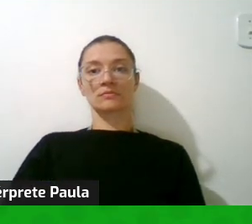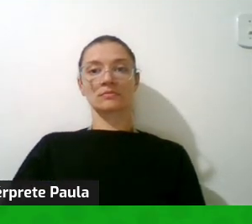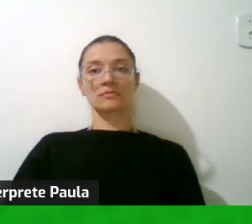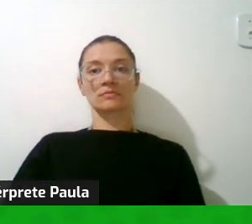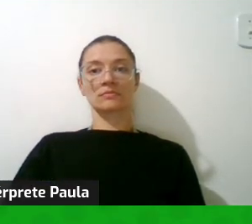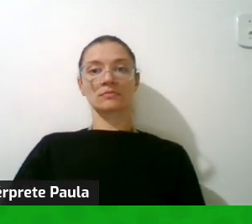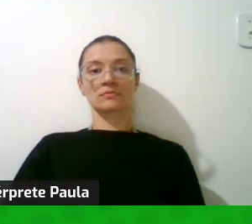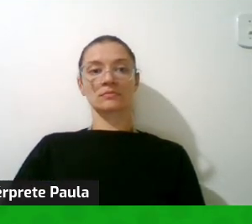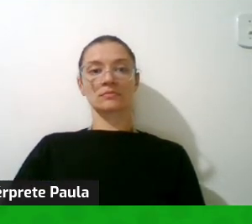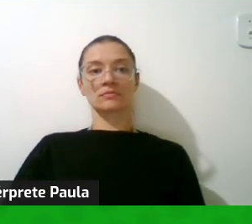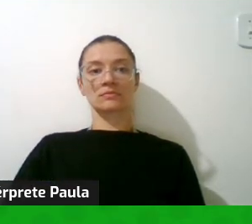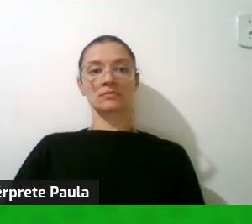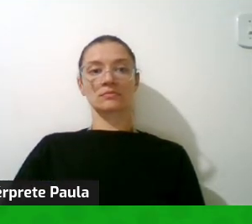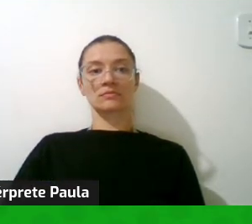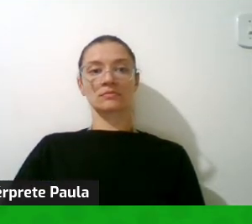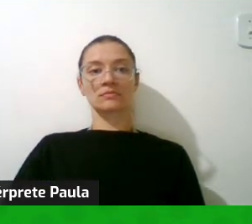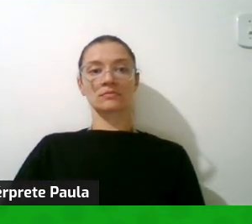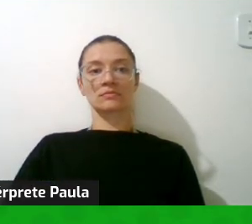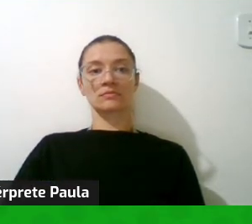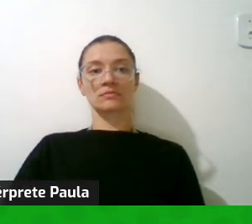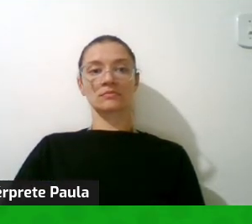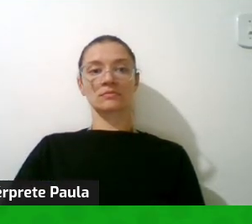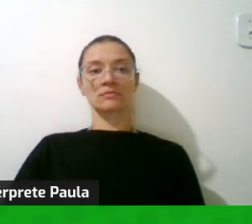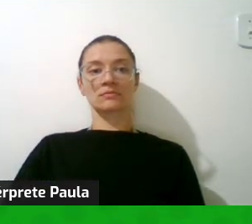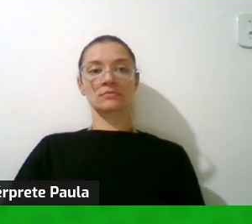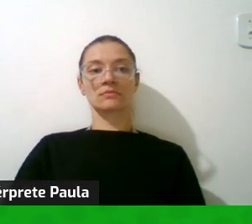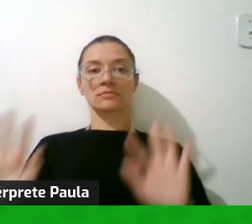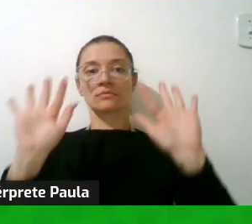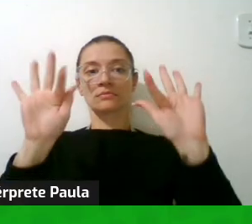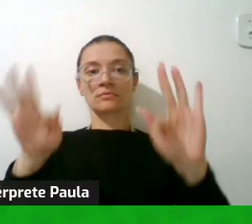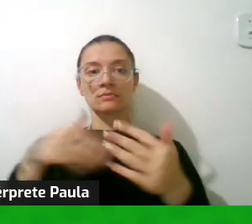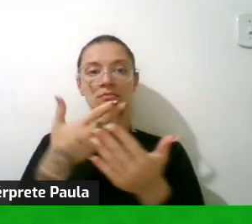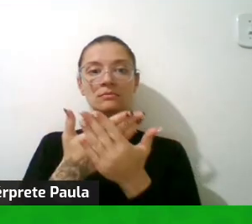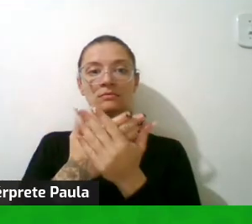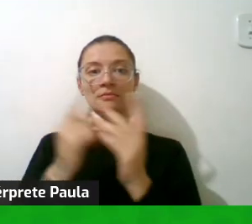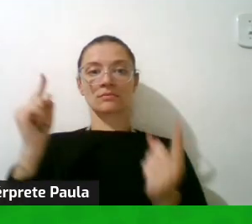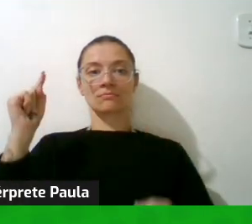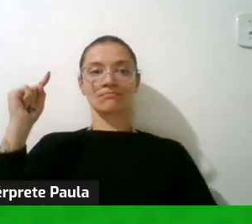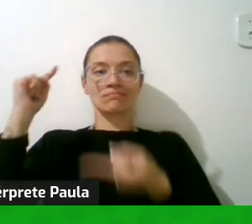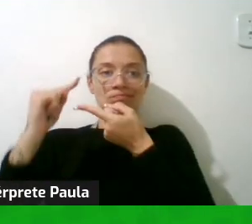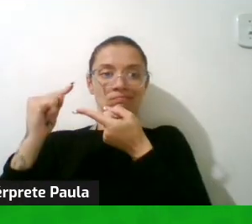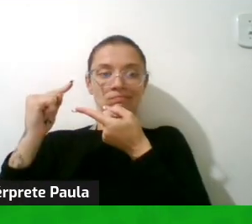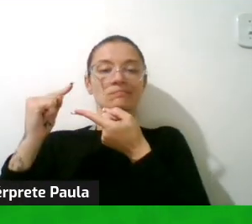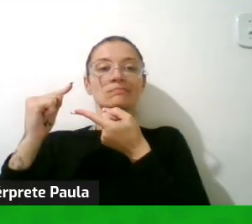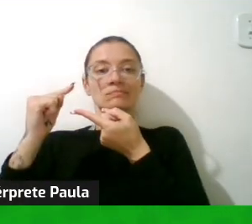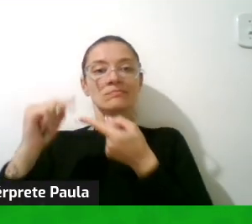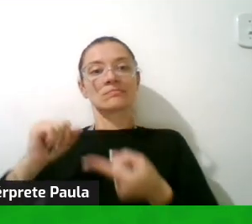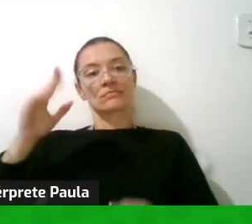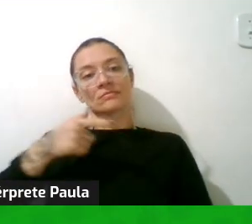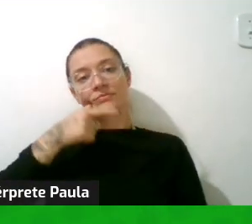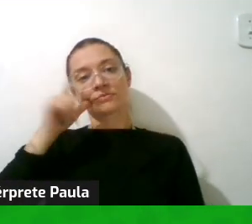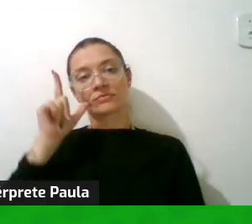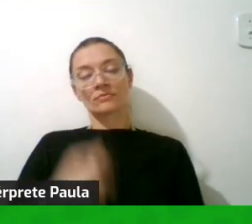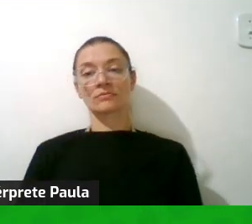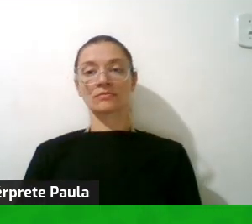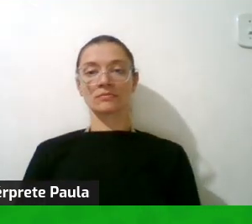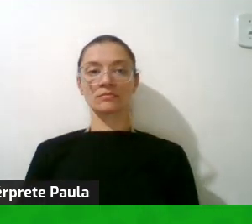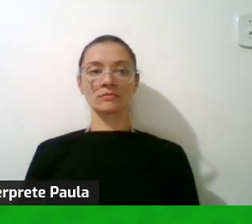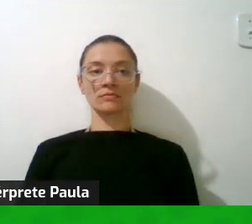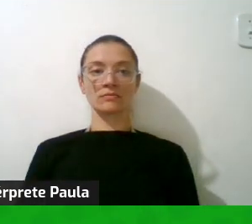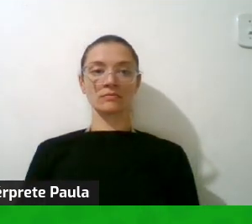E isso, né? Finalizar a aula. Eu acho que hoje vai acabar sendo um pouquinho mais curto do que a de ontem.